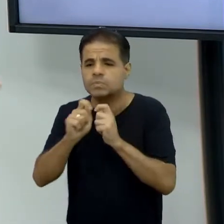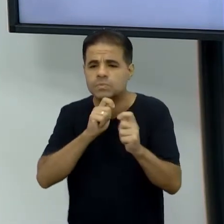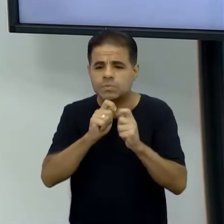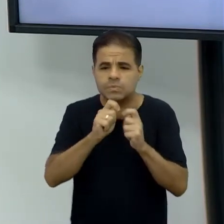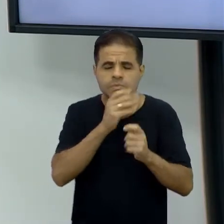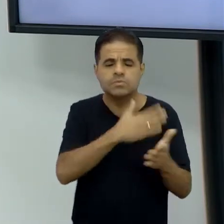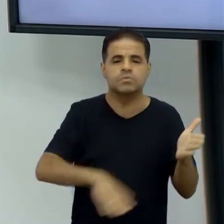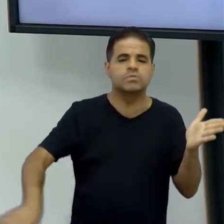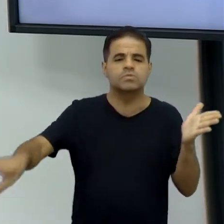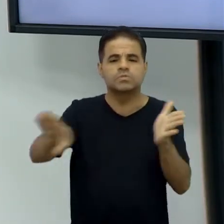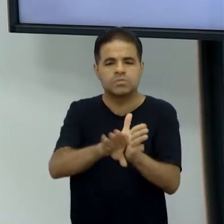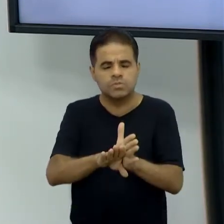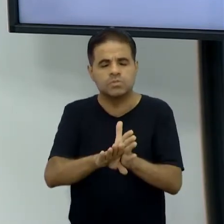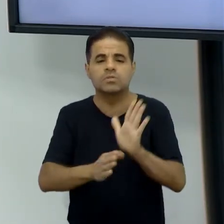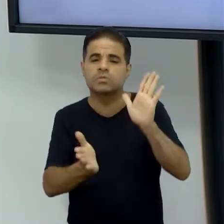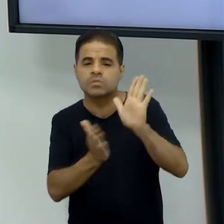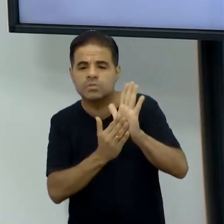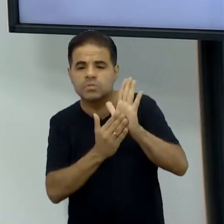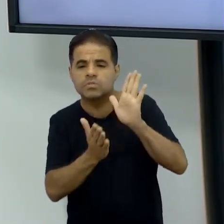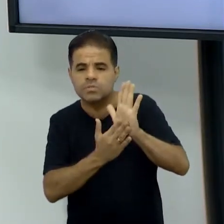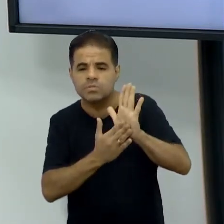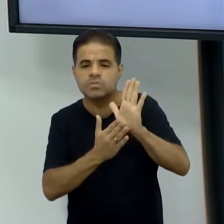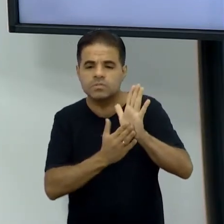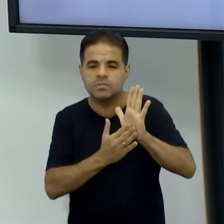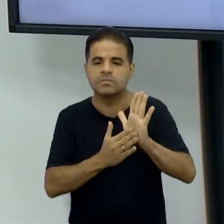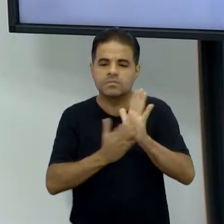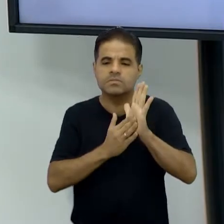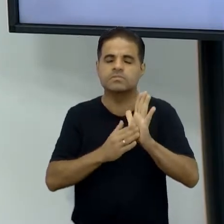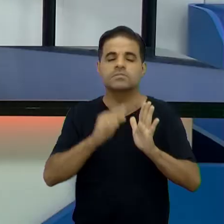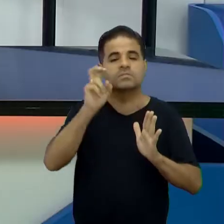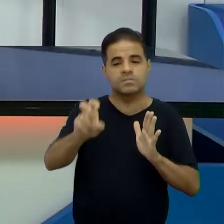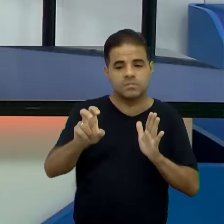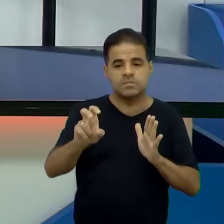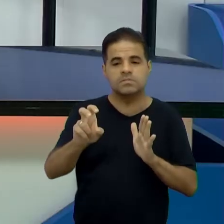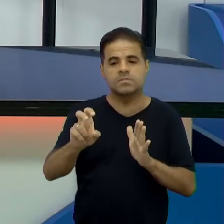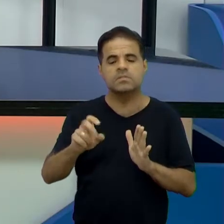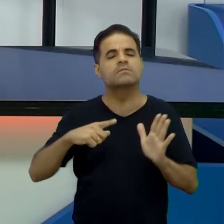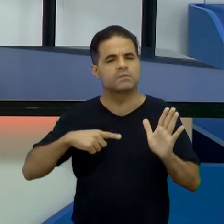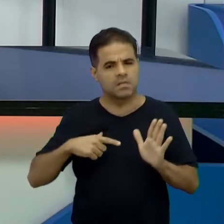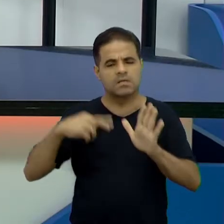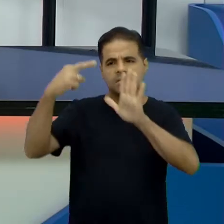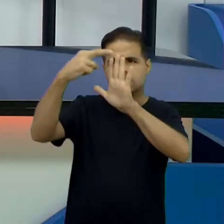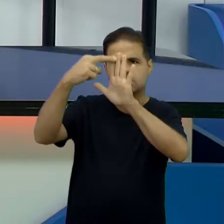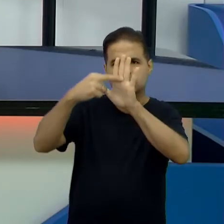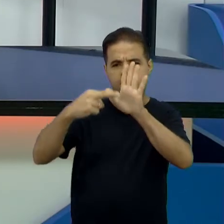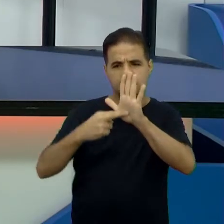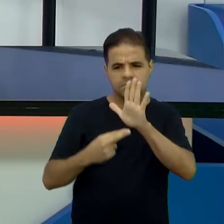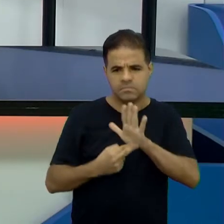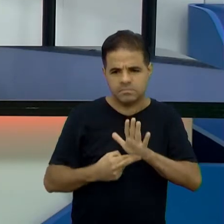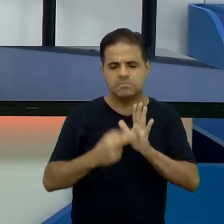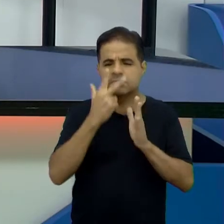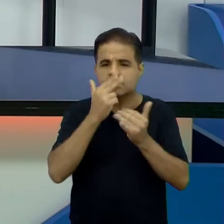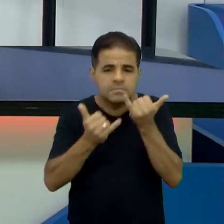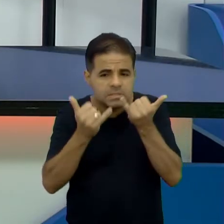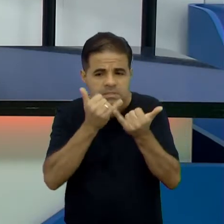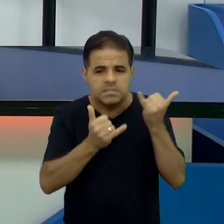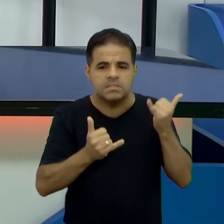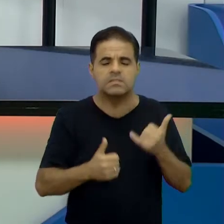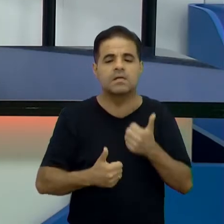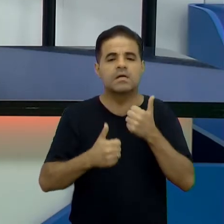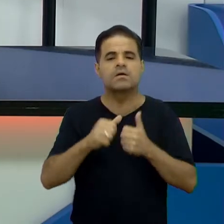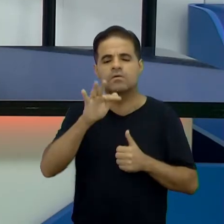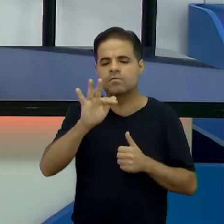aí chegamos com a proposta do futebol de 5, que tem as regras muito parecidas com a